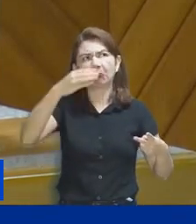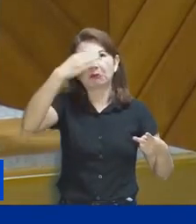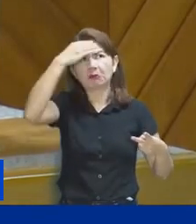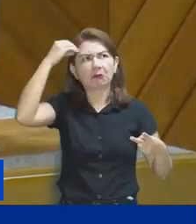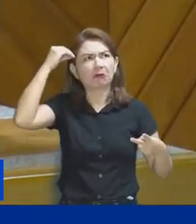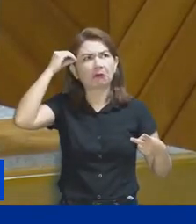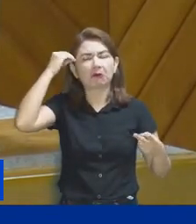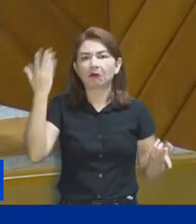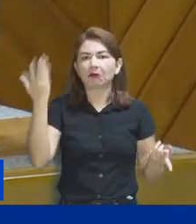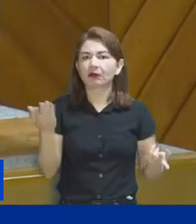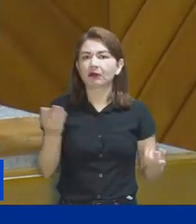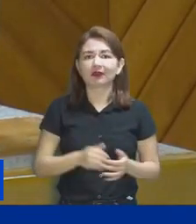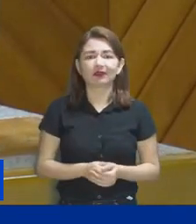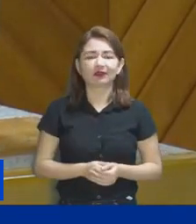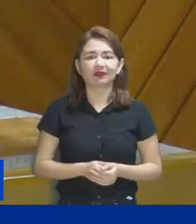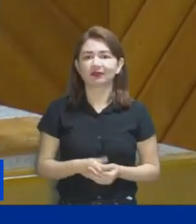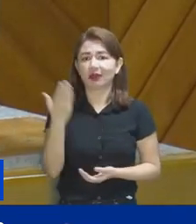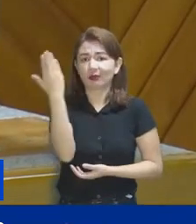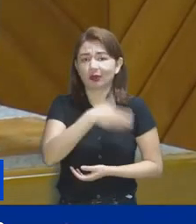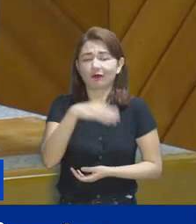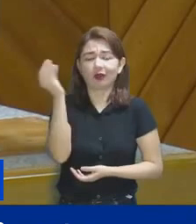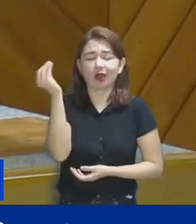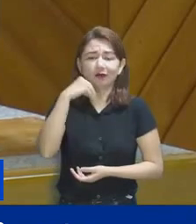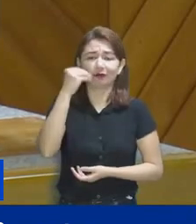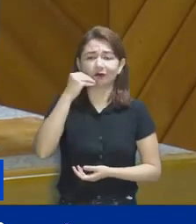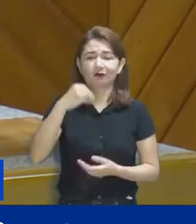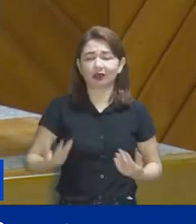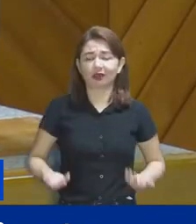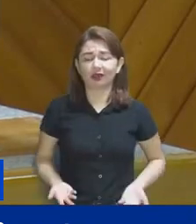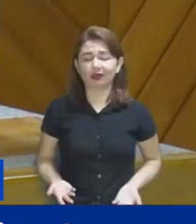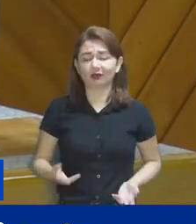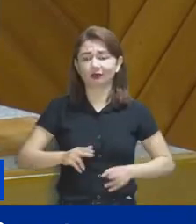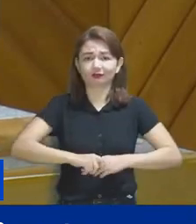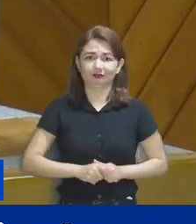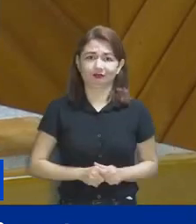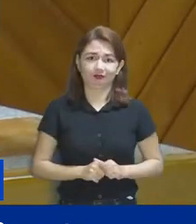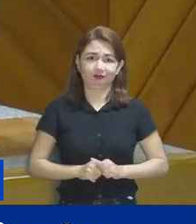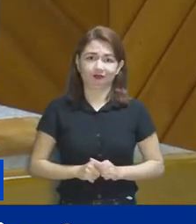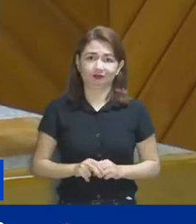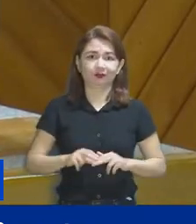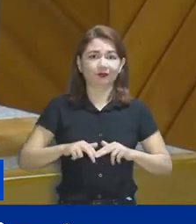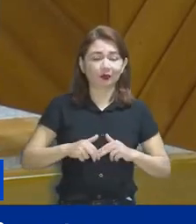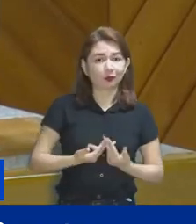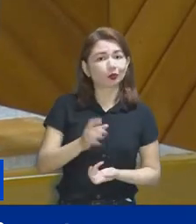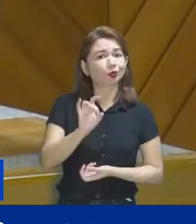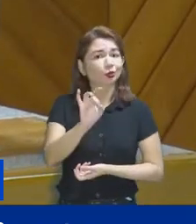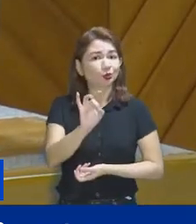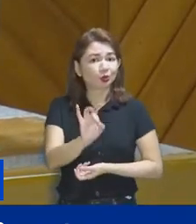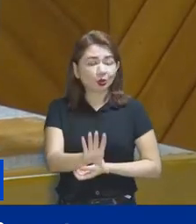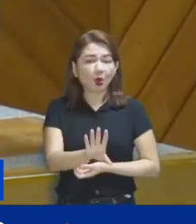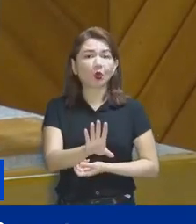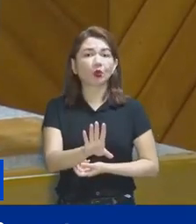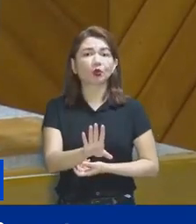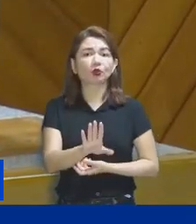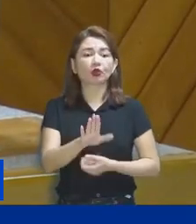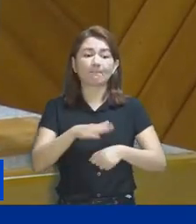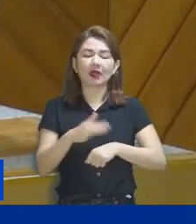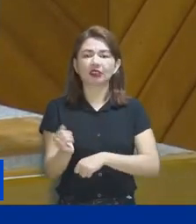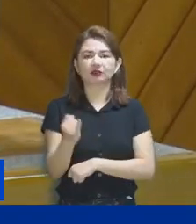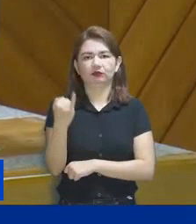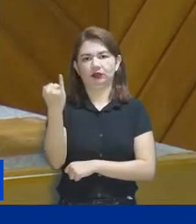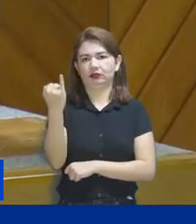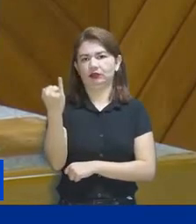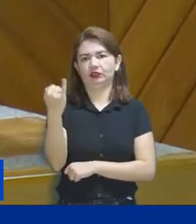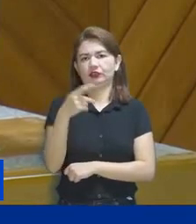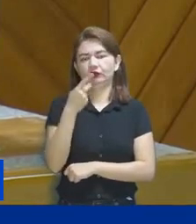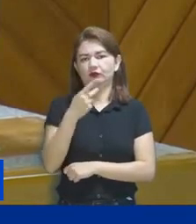prova ficou extremamente frágil. E, por isso, eu vou abordar aqui só os aspectos mais relevantes. Como